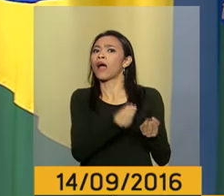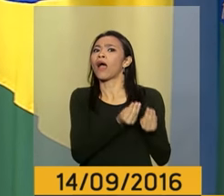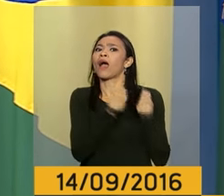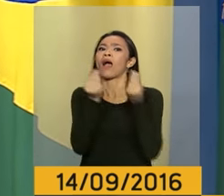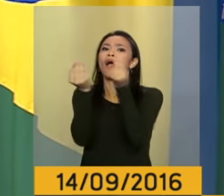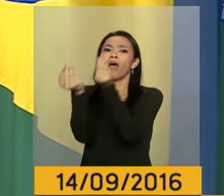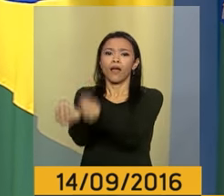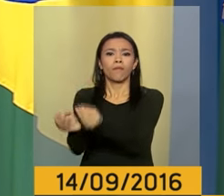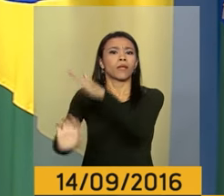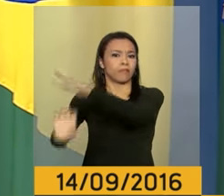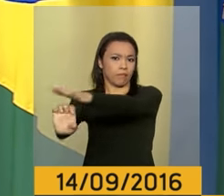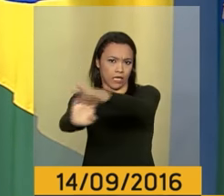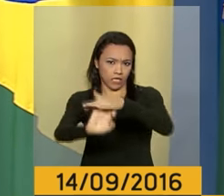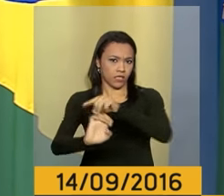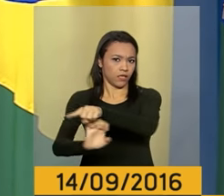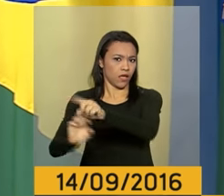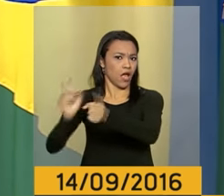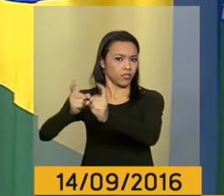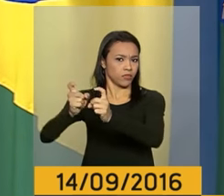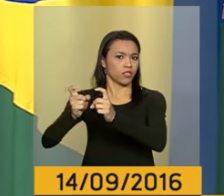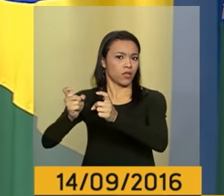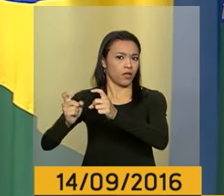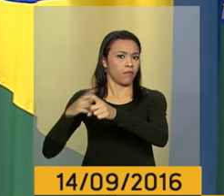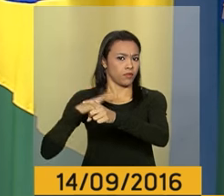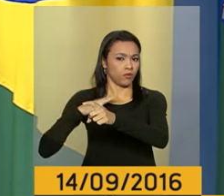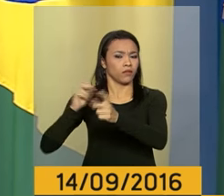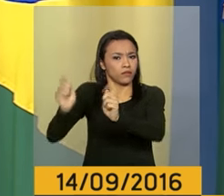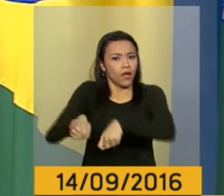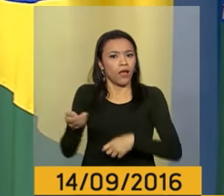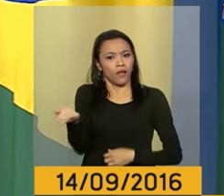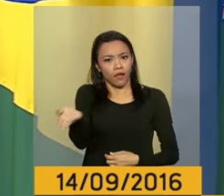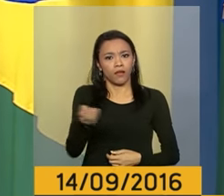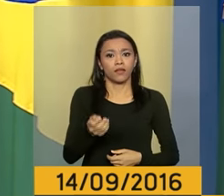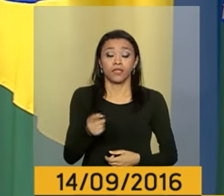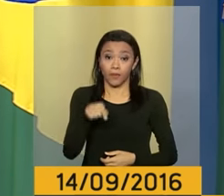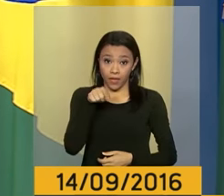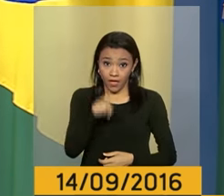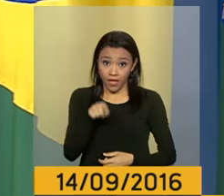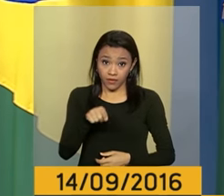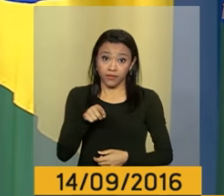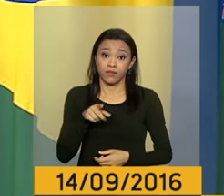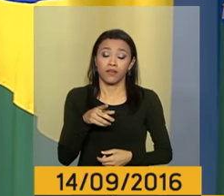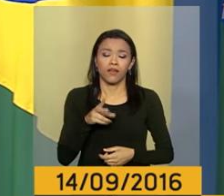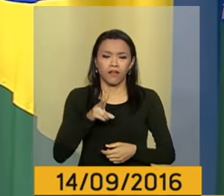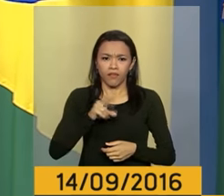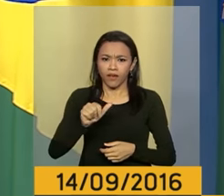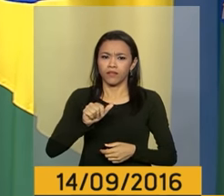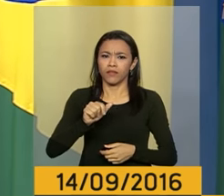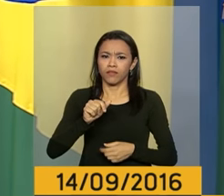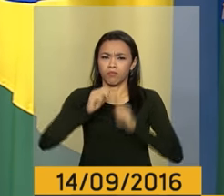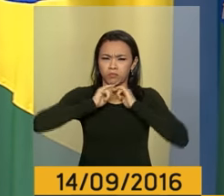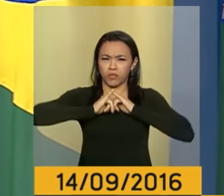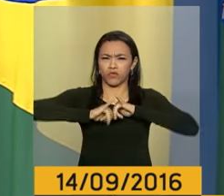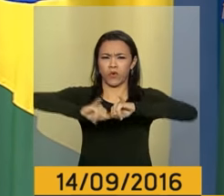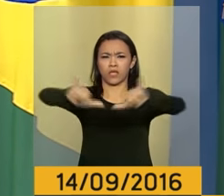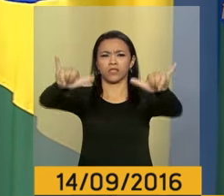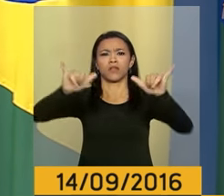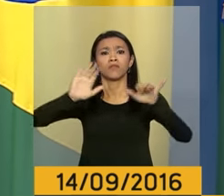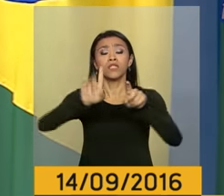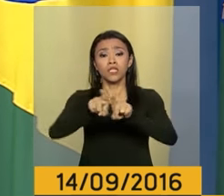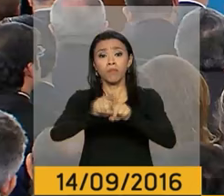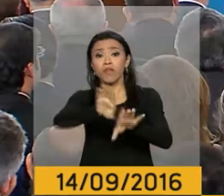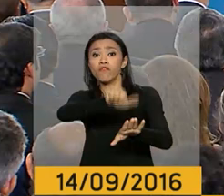e autorizar muito serviço. Ora, esta matéria terá uma repercussão extraordinária, não só aqui, como está tendo, como no